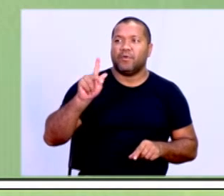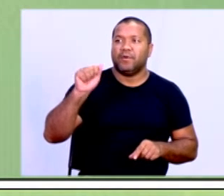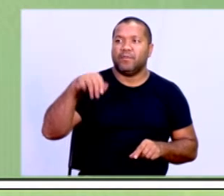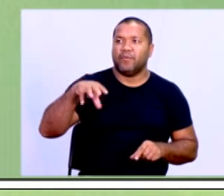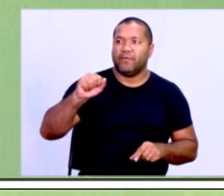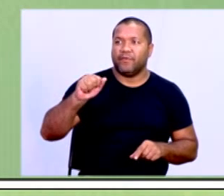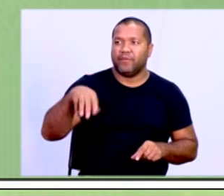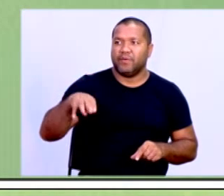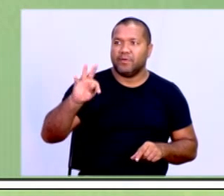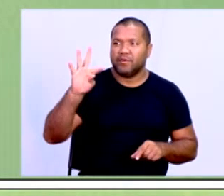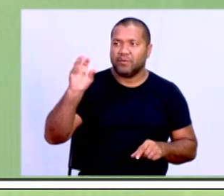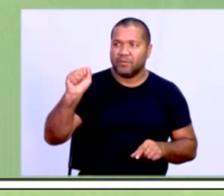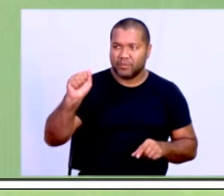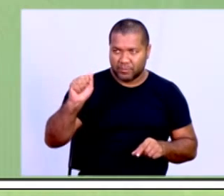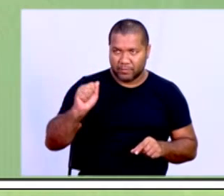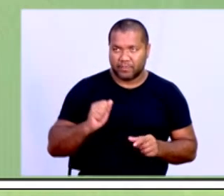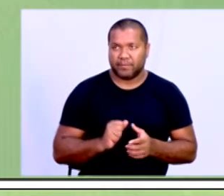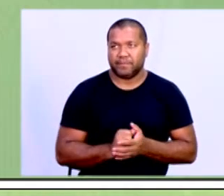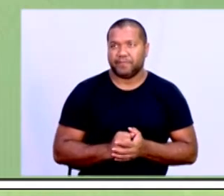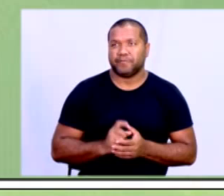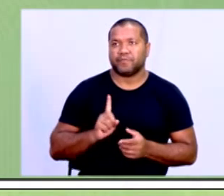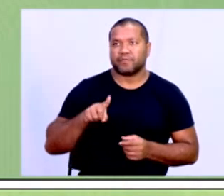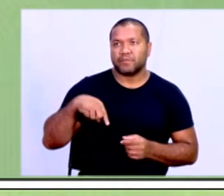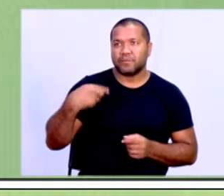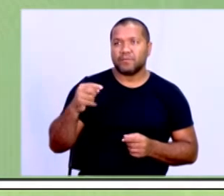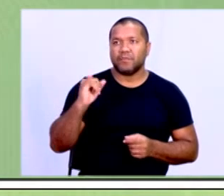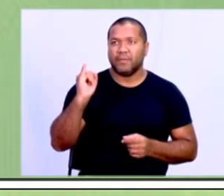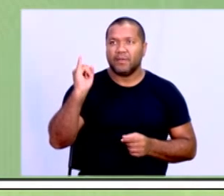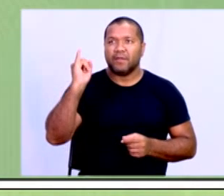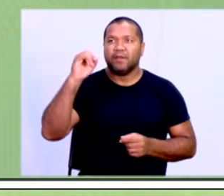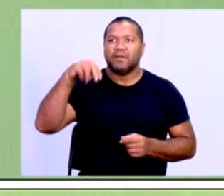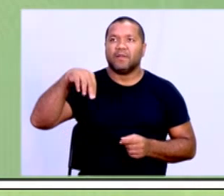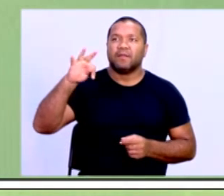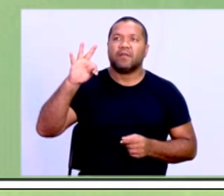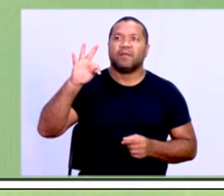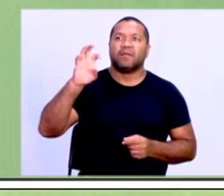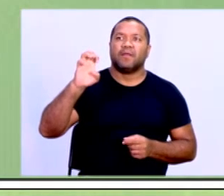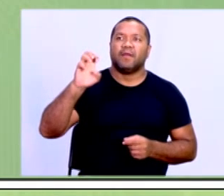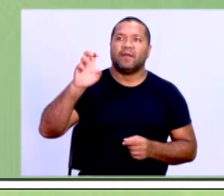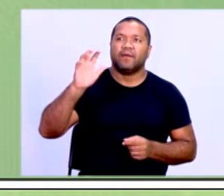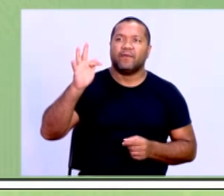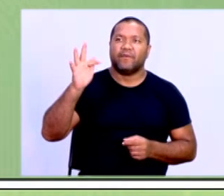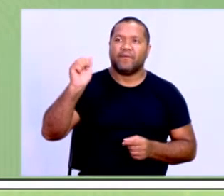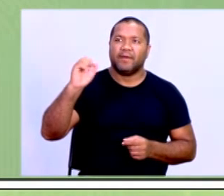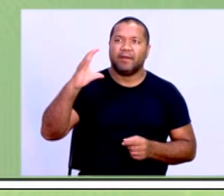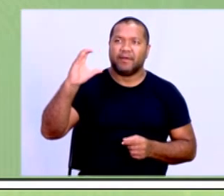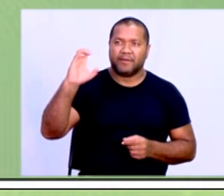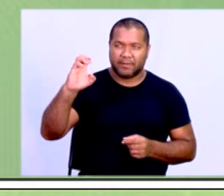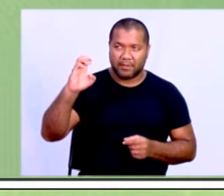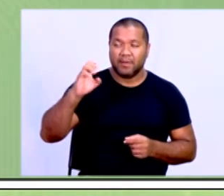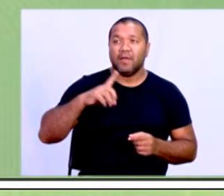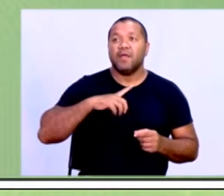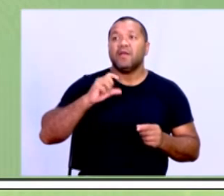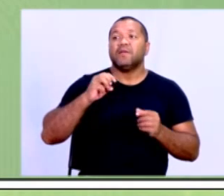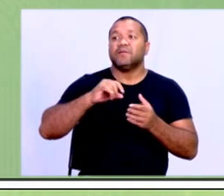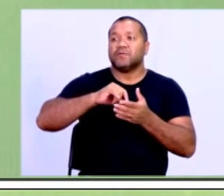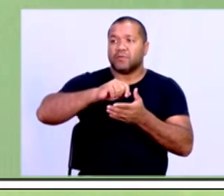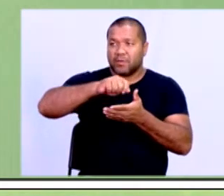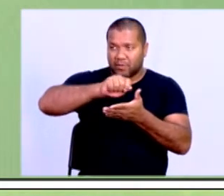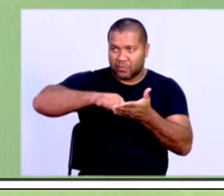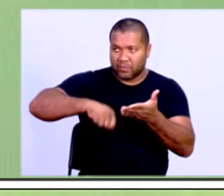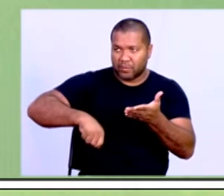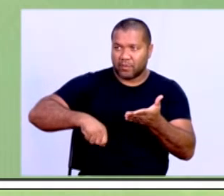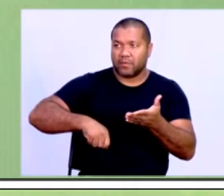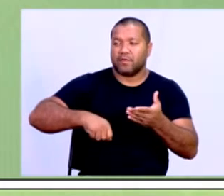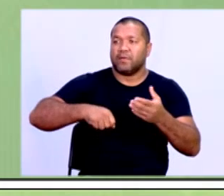para o próximo, que é interface. É um contrato que define as condições que uma